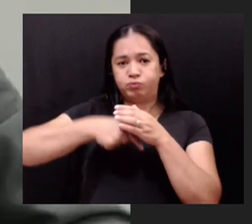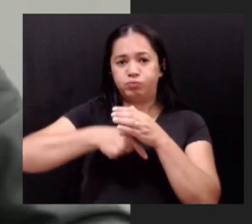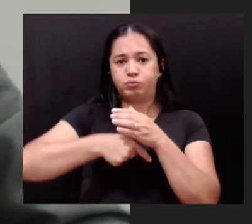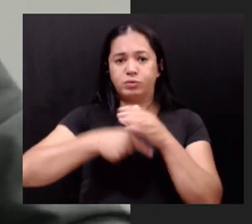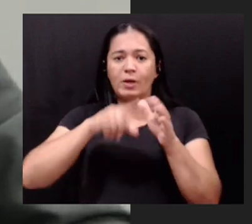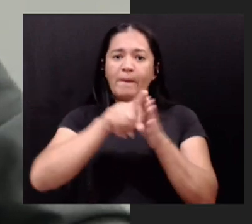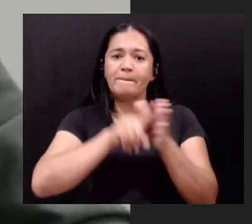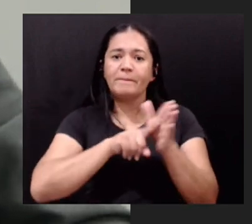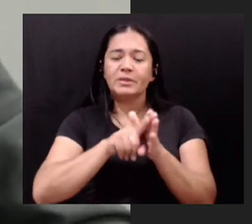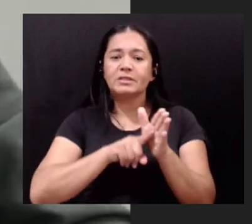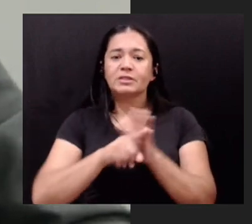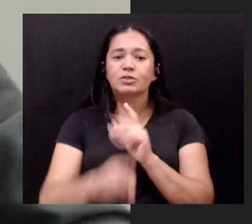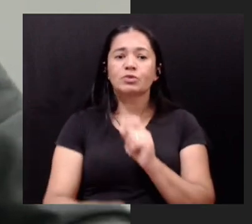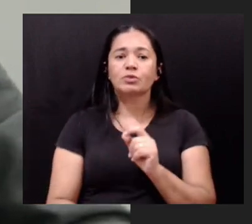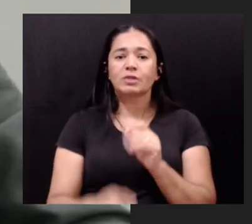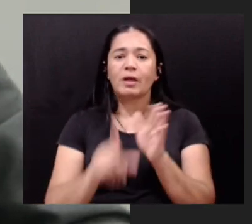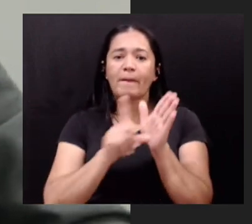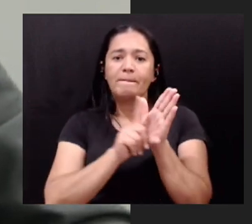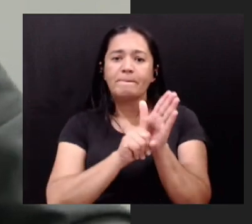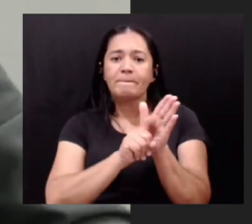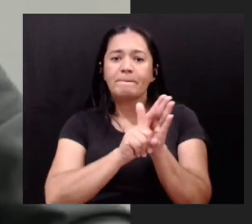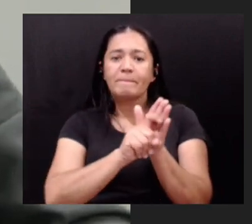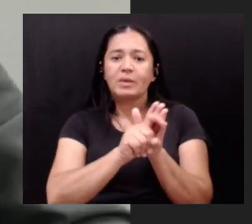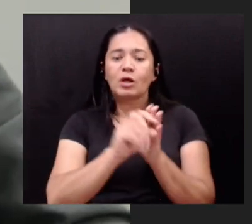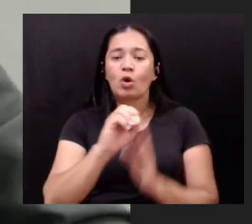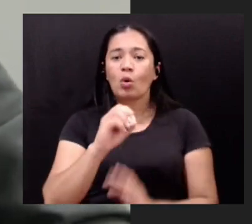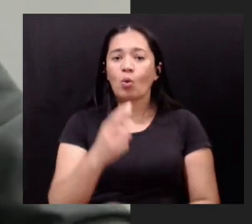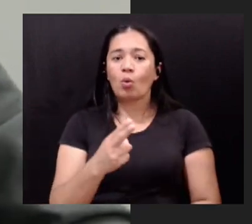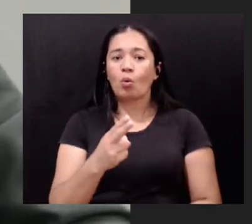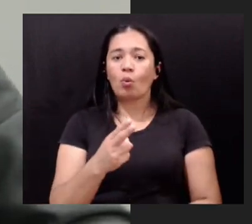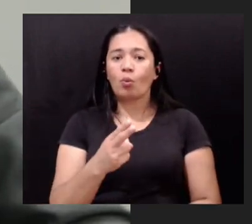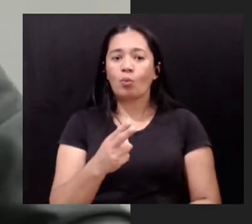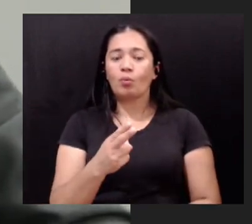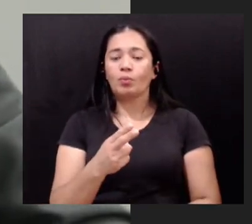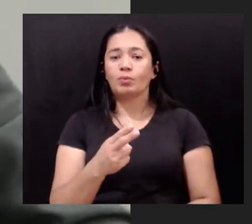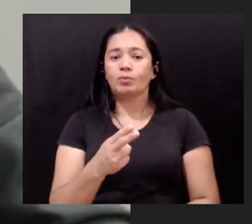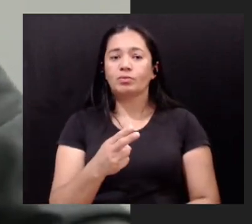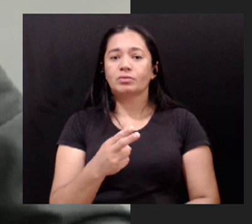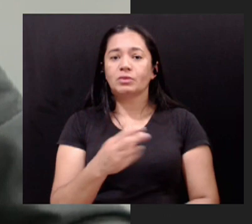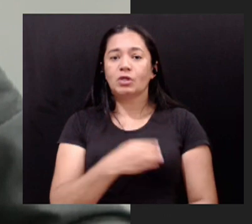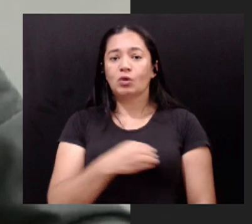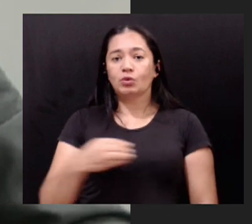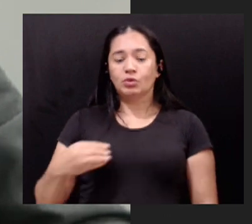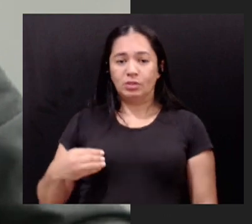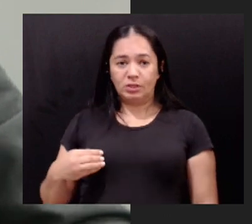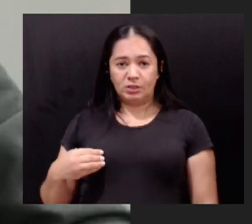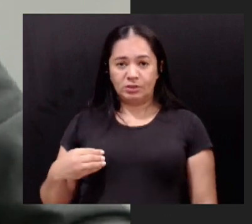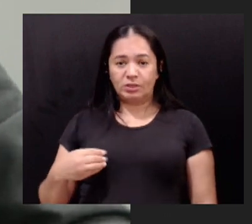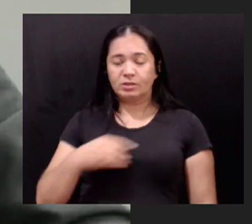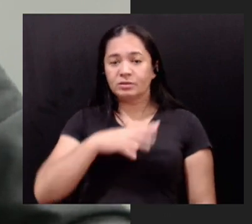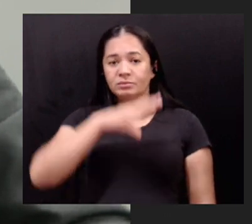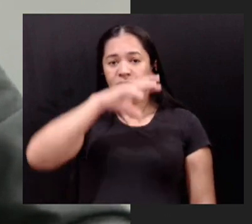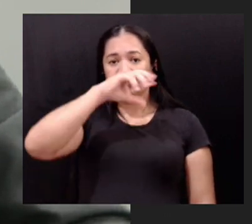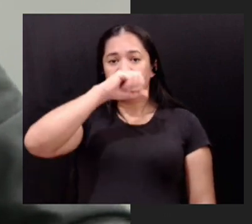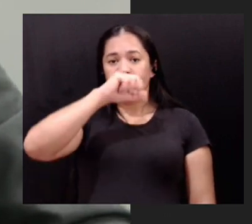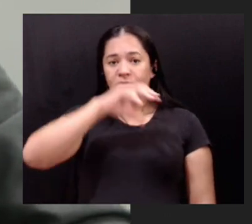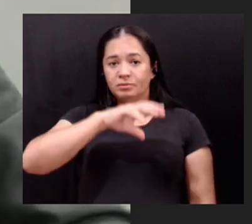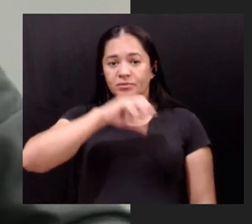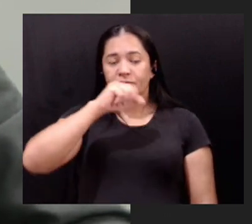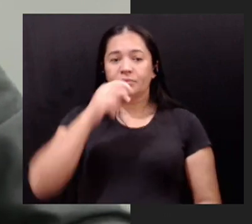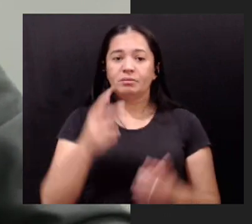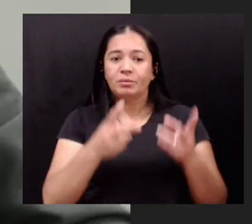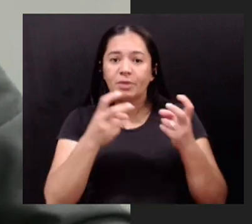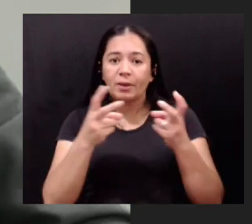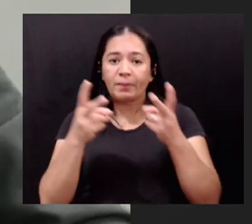pesquisa a bactéria ou através do teste da urease, que é um teste respiratório, né, para identificar a presença